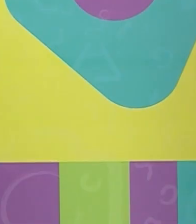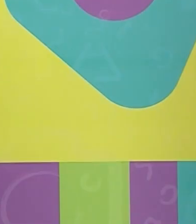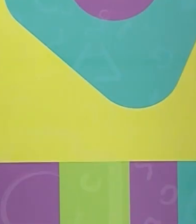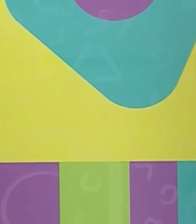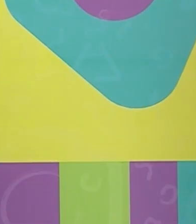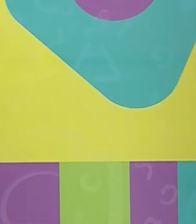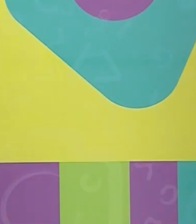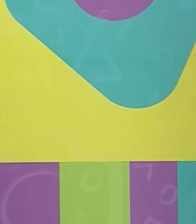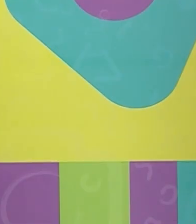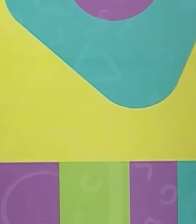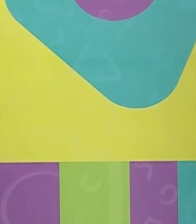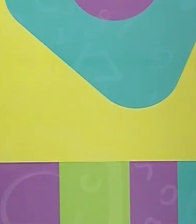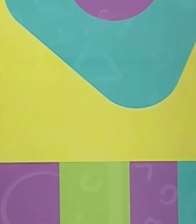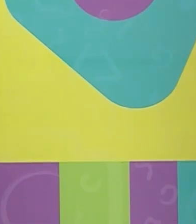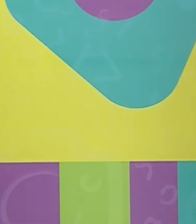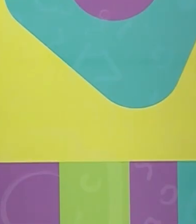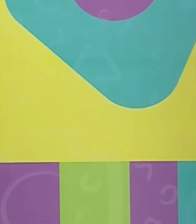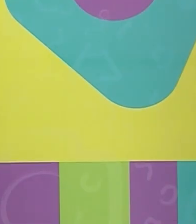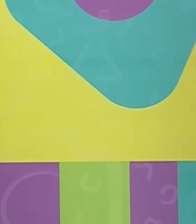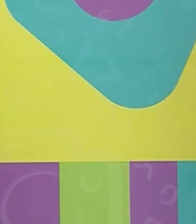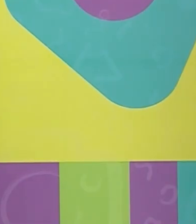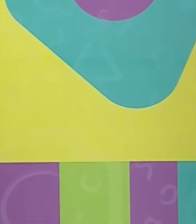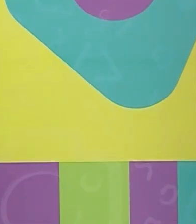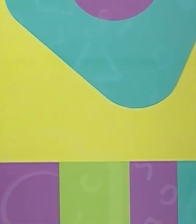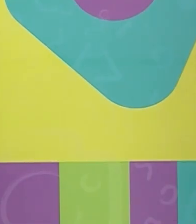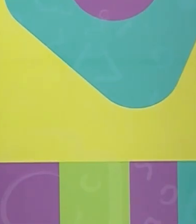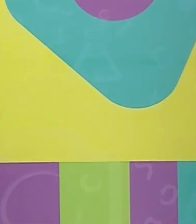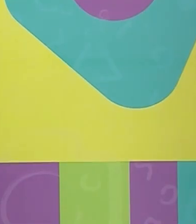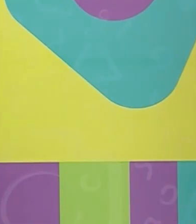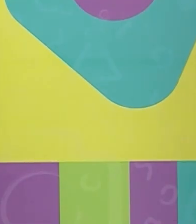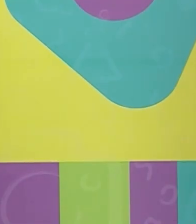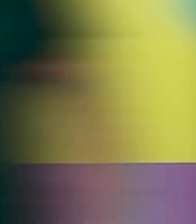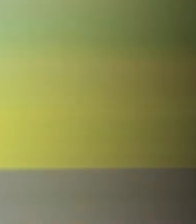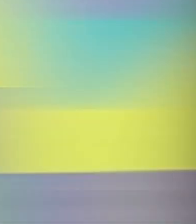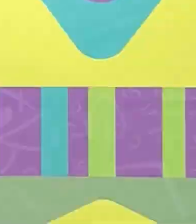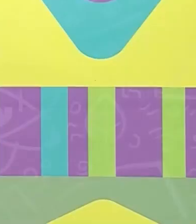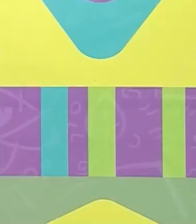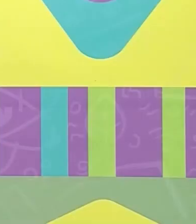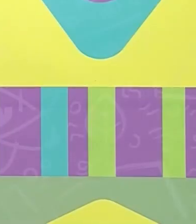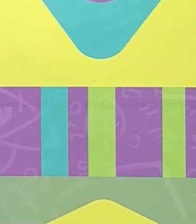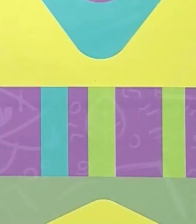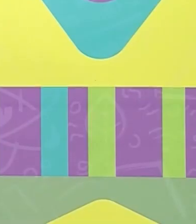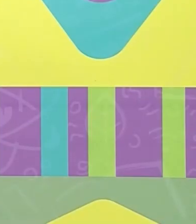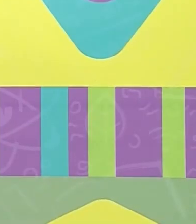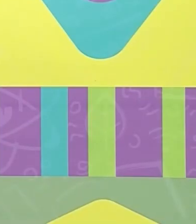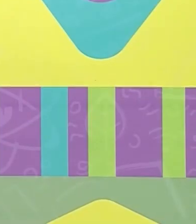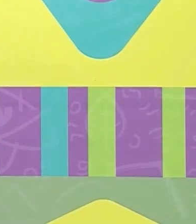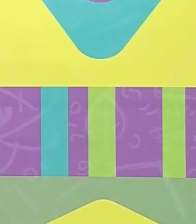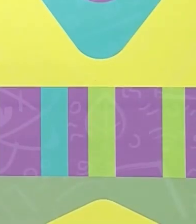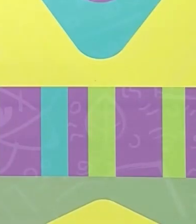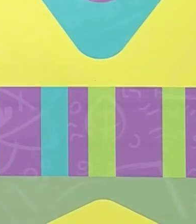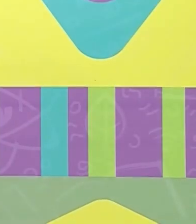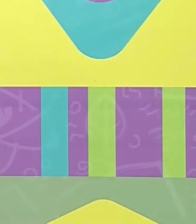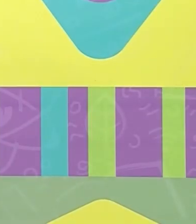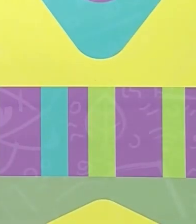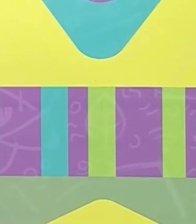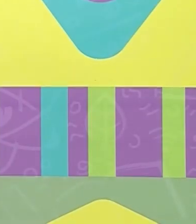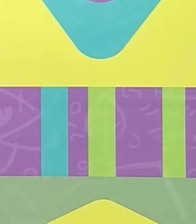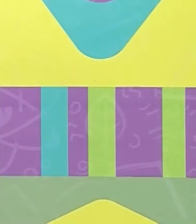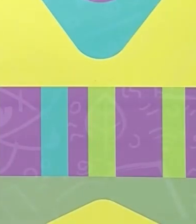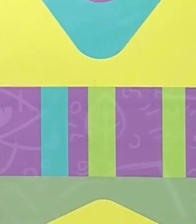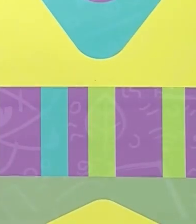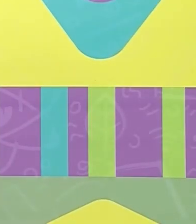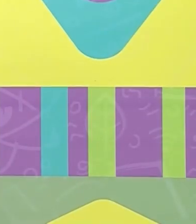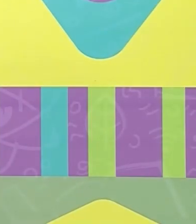de técnicas básicas para aprender a fazer malabares de uma forma rápida e simples. Hoje a gente vai aprender a fazer malabarismo com